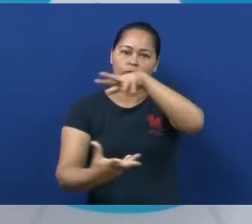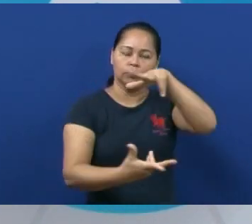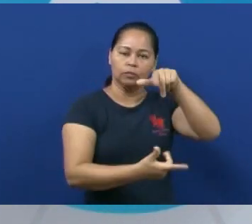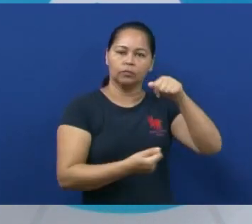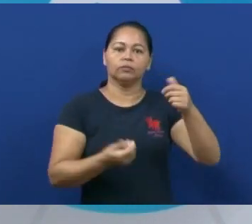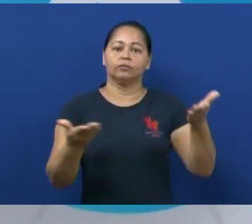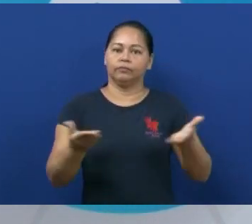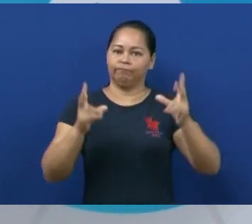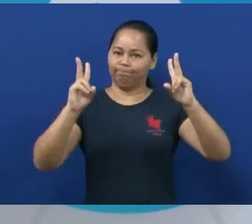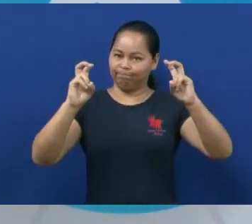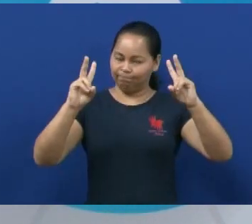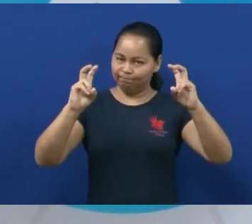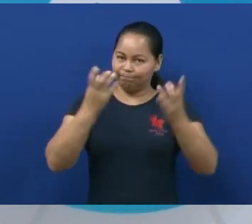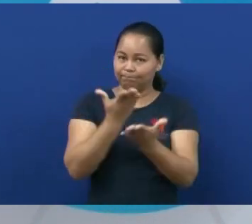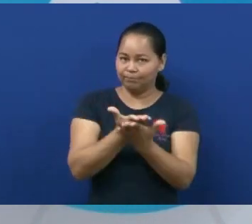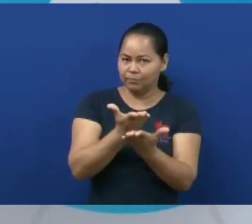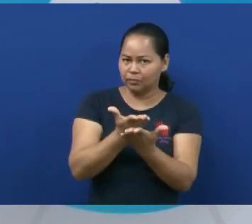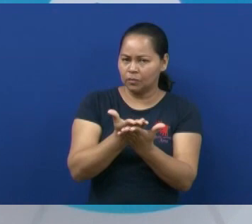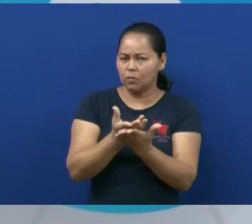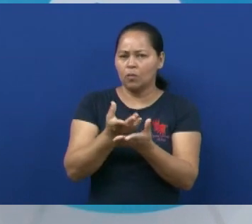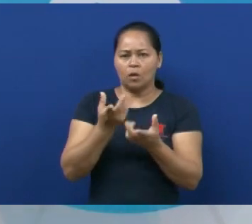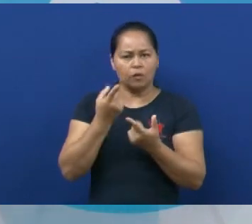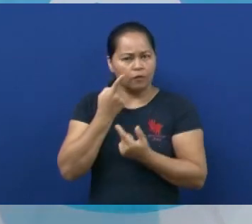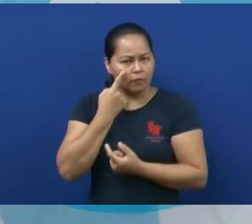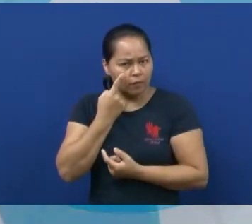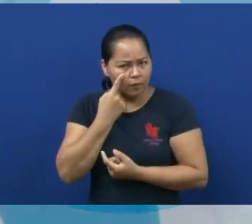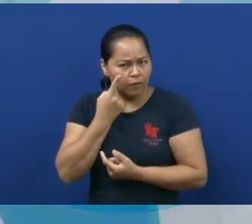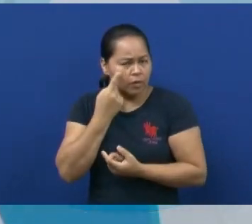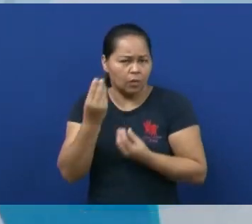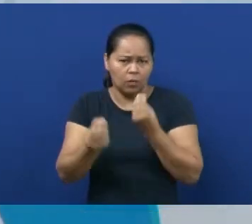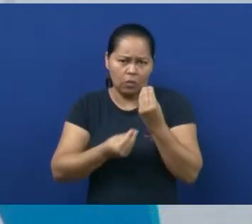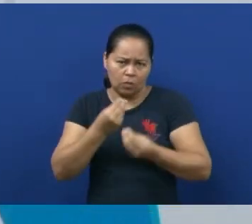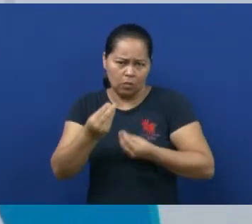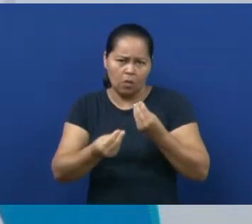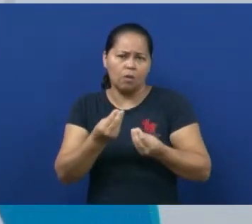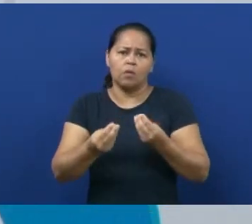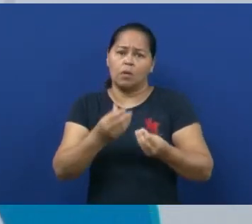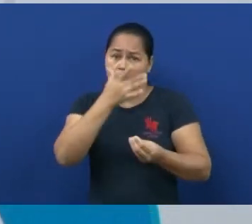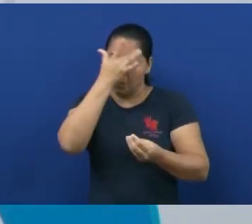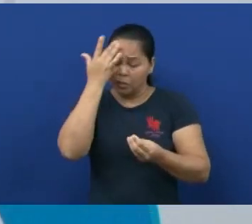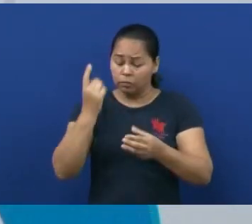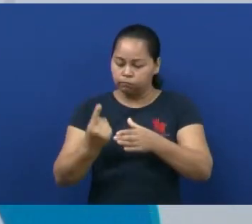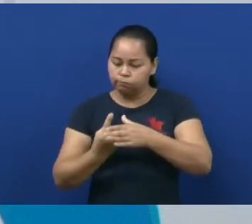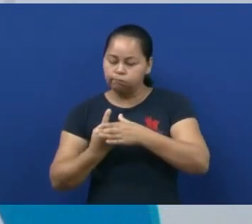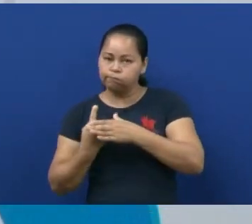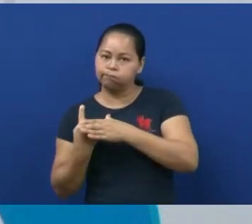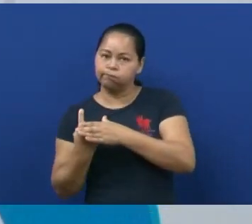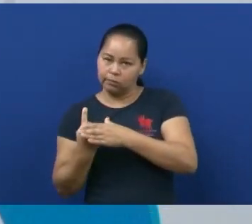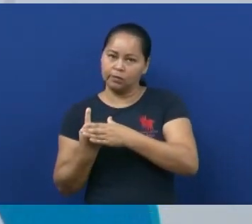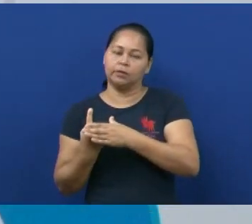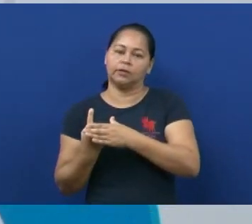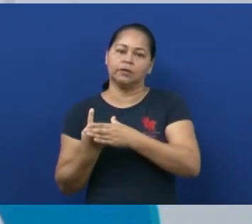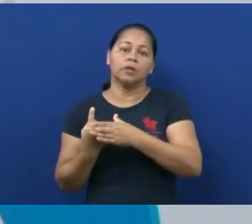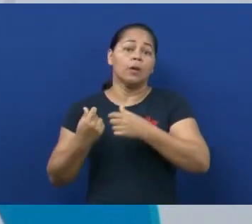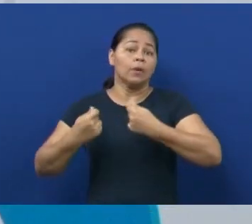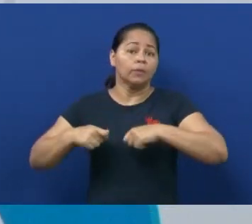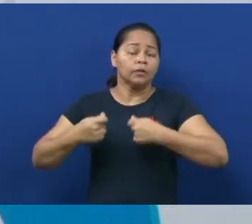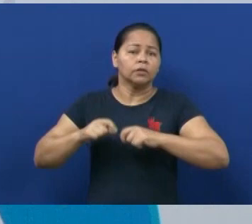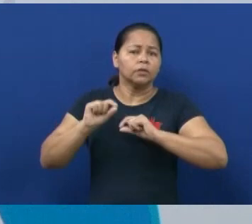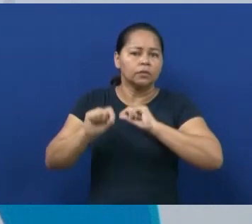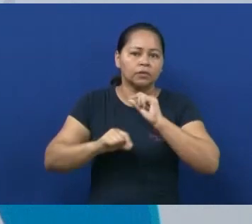aula hoje. Vocês irão ver como o isolamento social provocado pela Covid-19 está